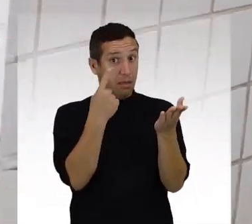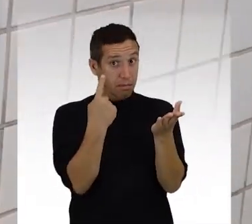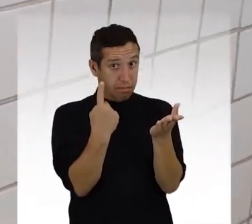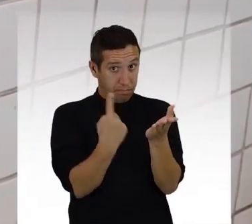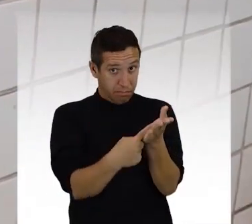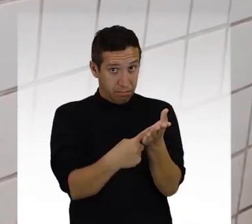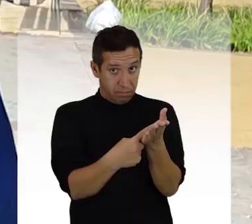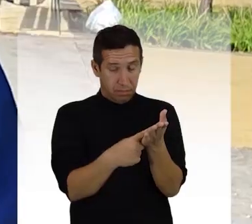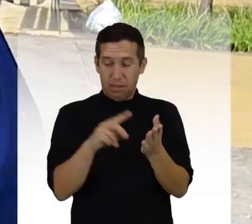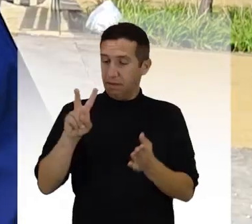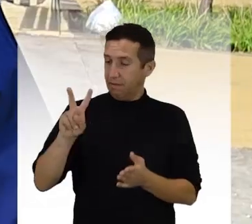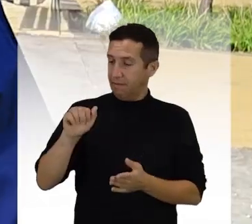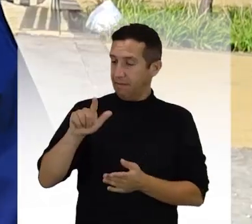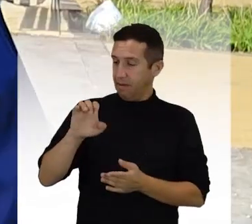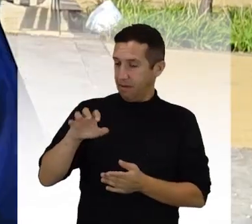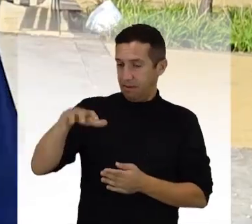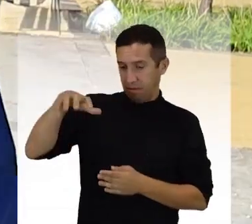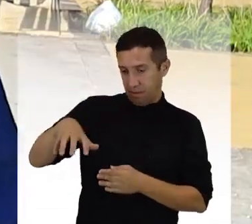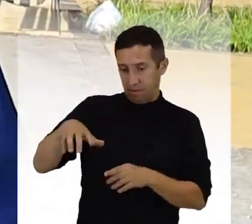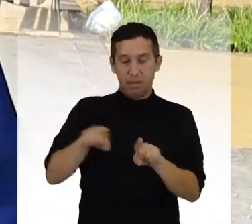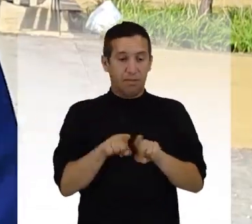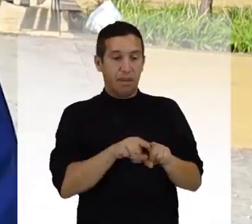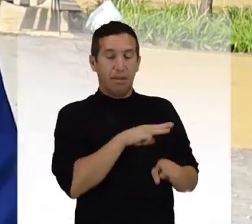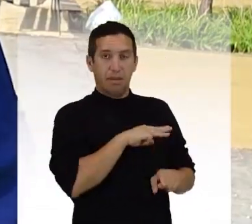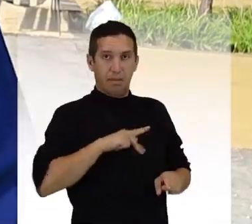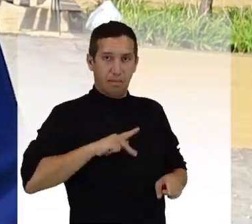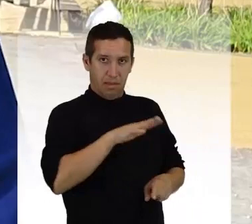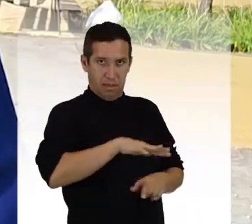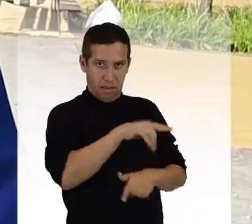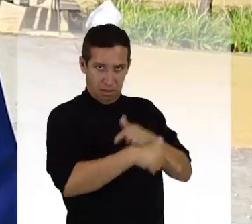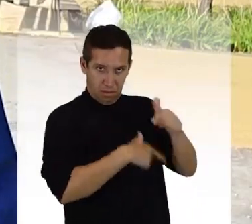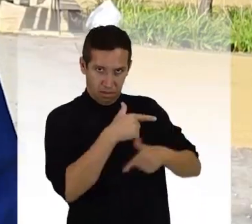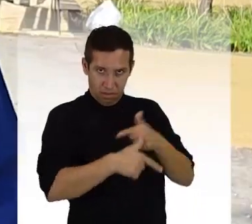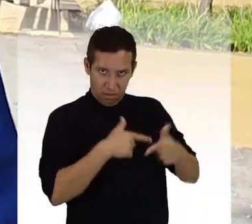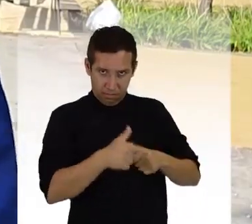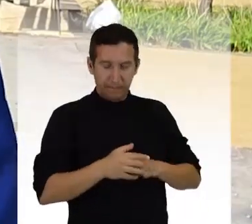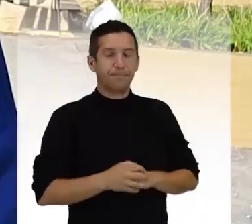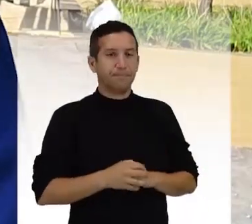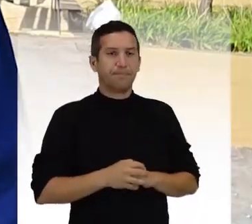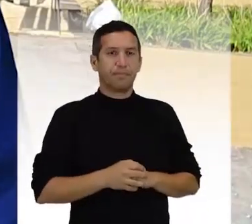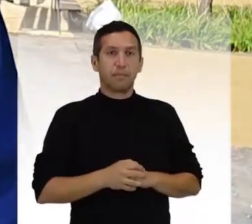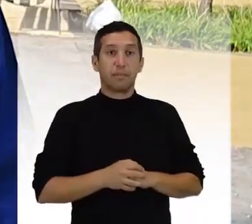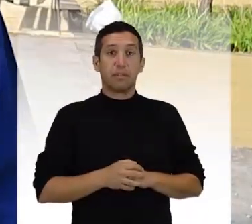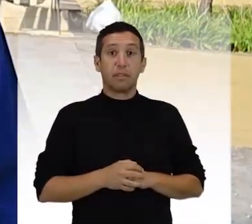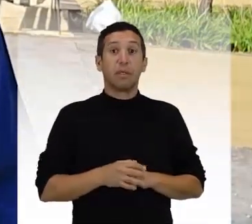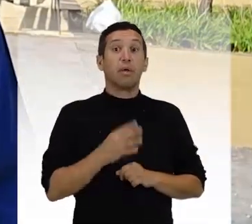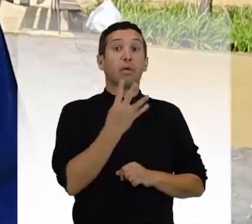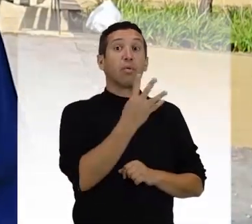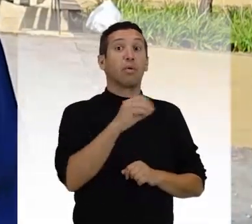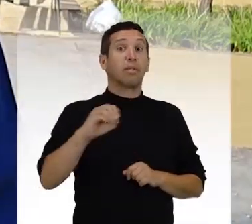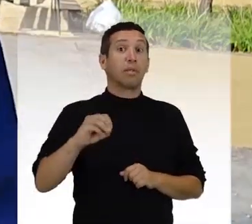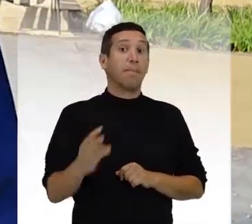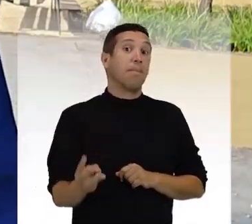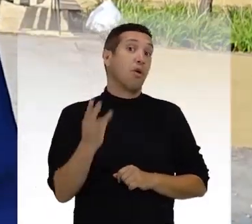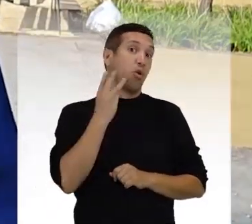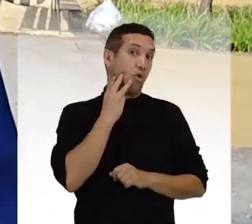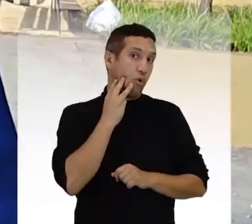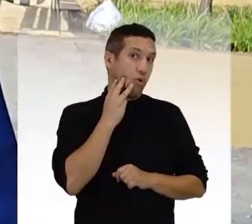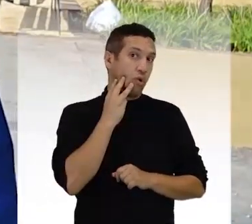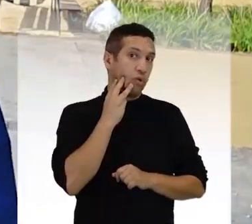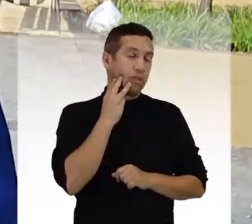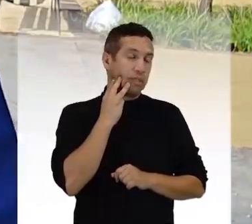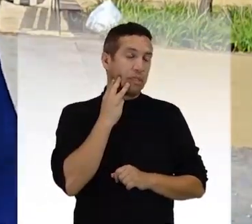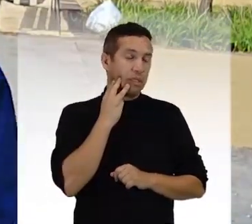pela reparação. Um acordo judicial assinado entre a Vale e o Ministério Público do Trabalho fixou reparação moral e material